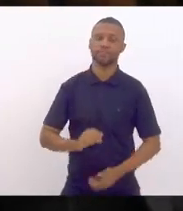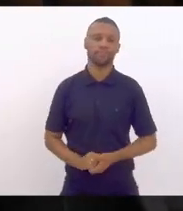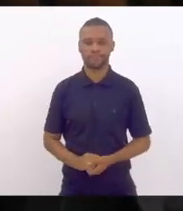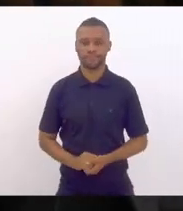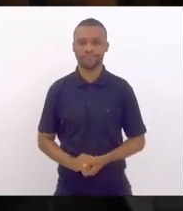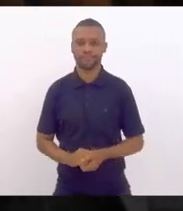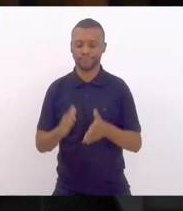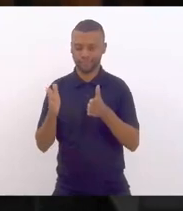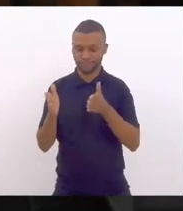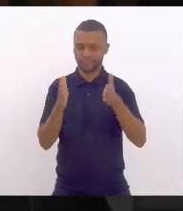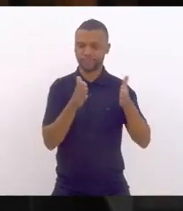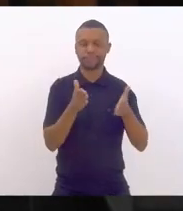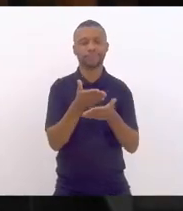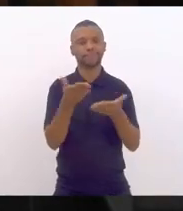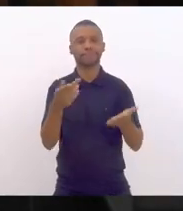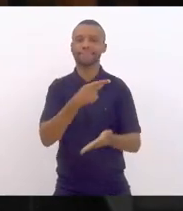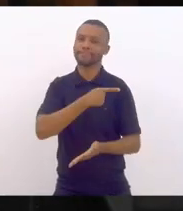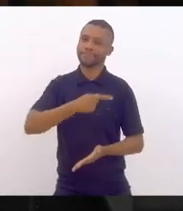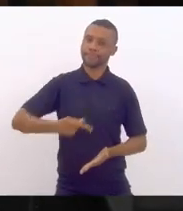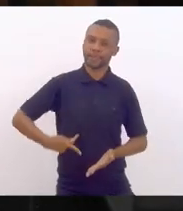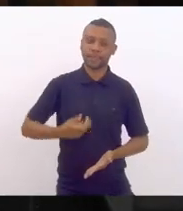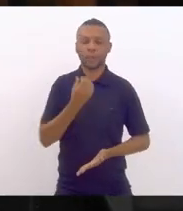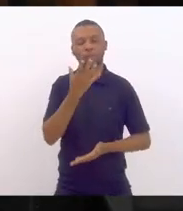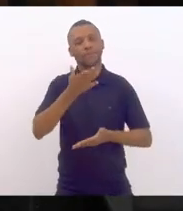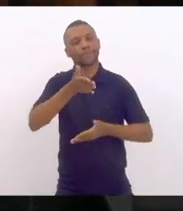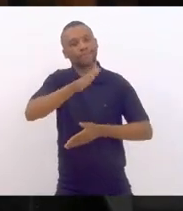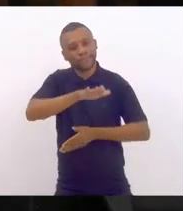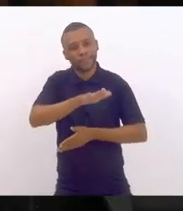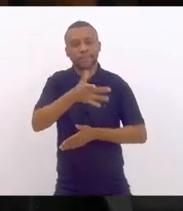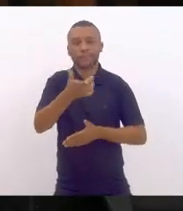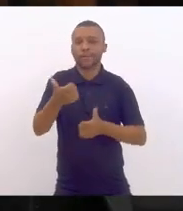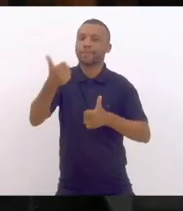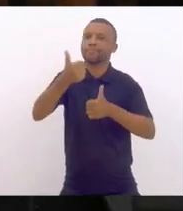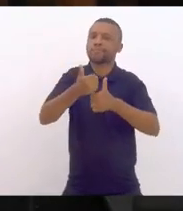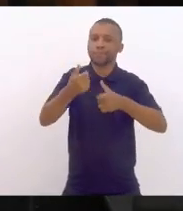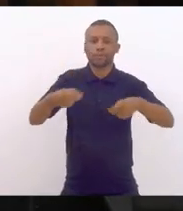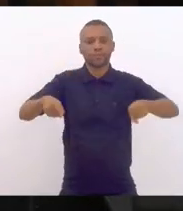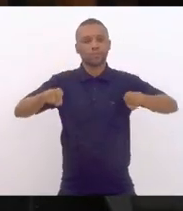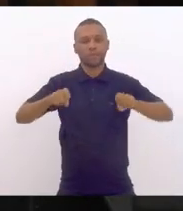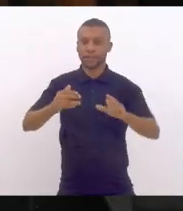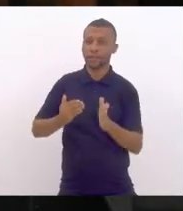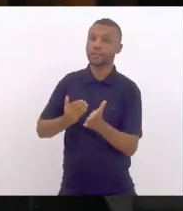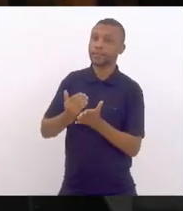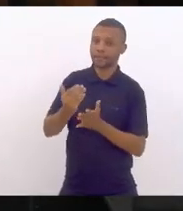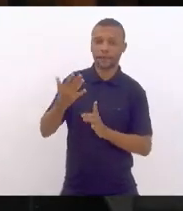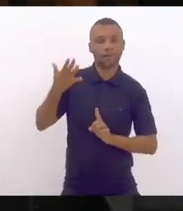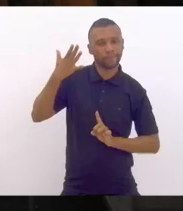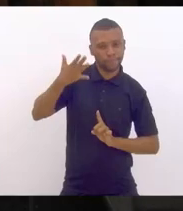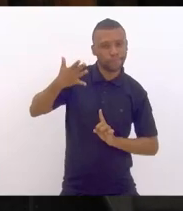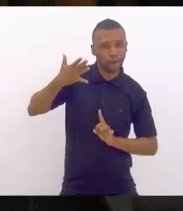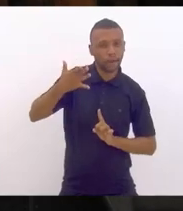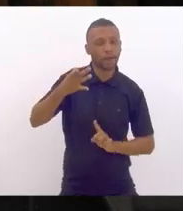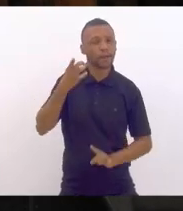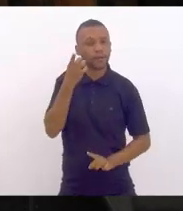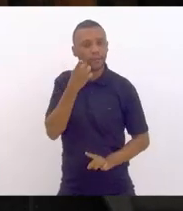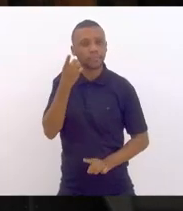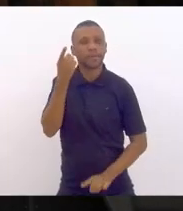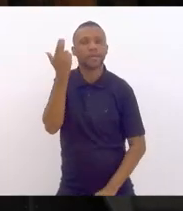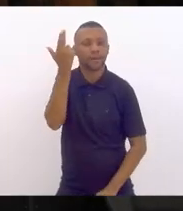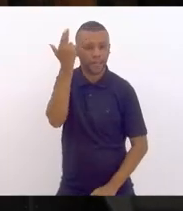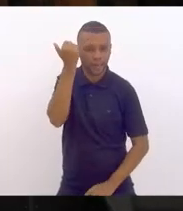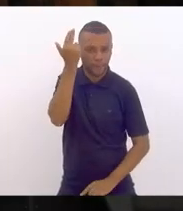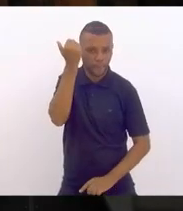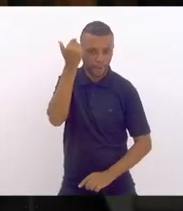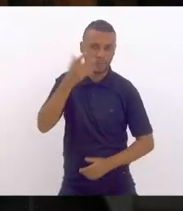senhor presidente que conduz o expediente Inicial Deputado ele é o Marco Coelho